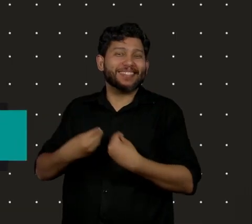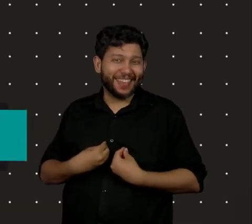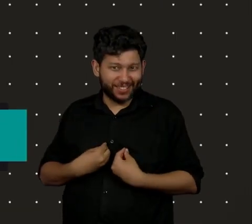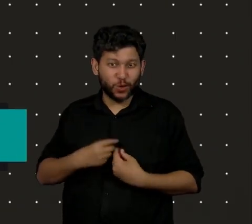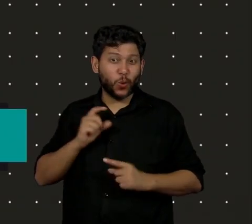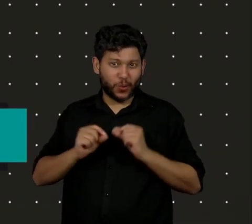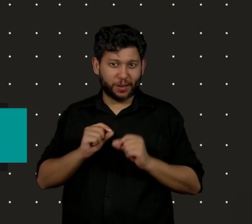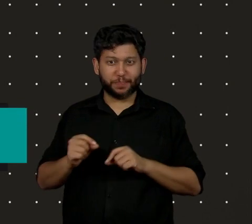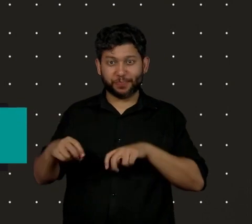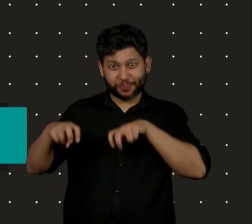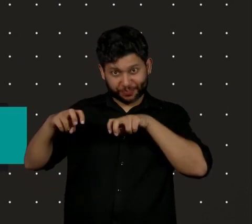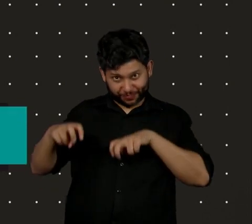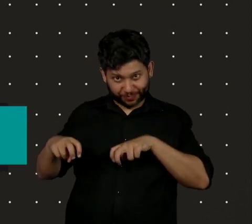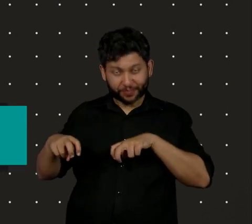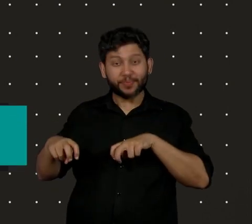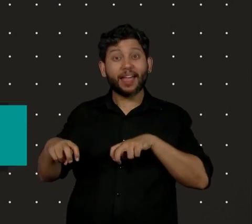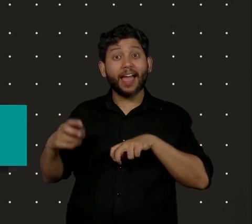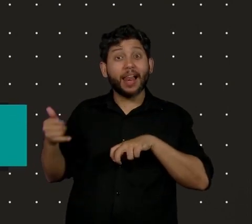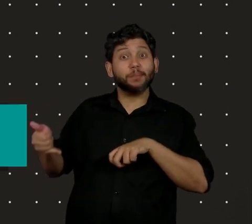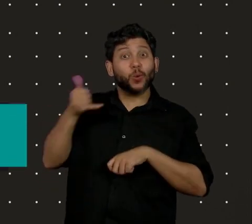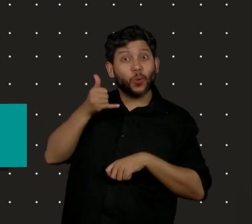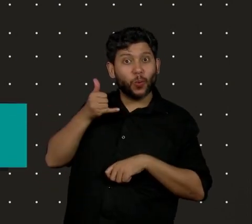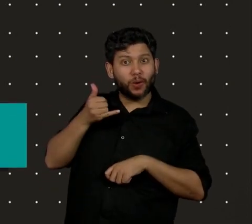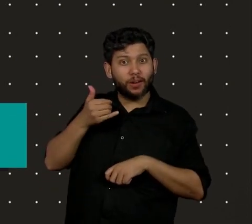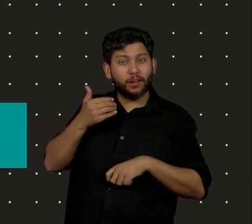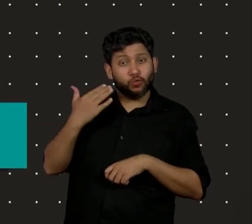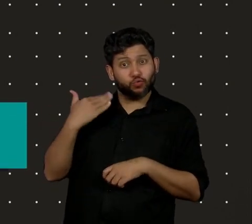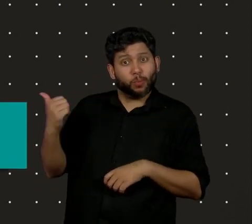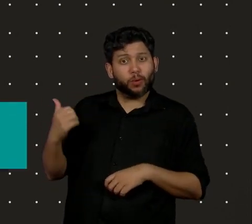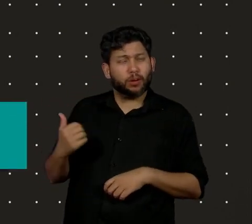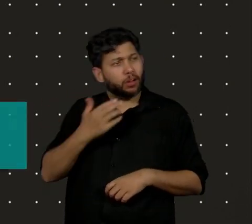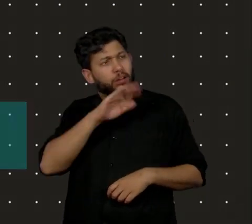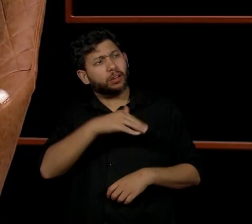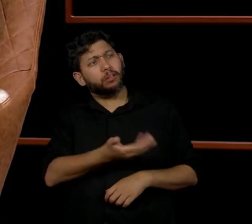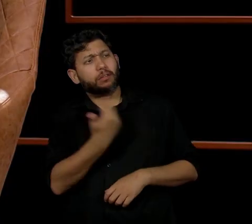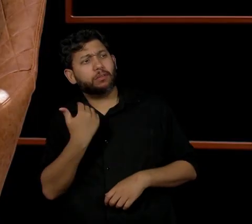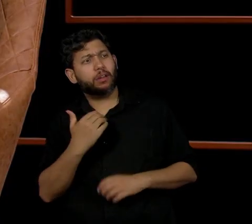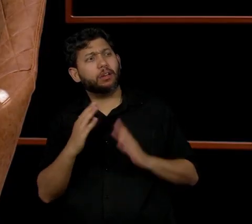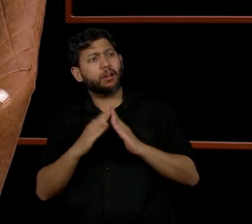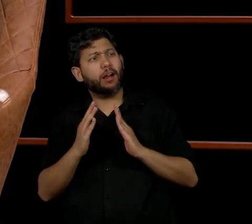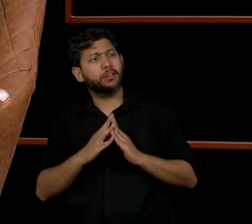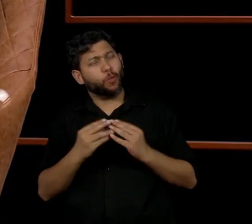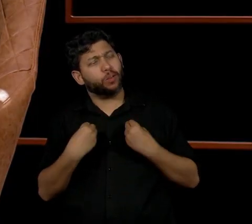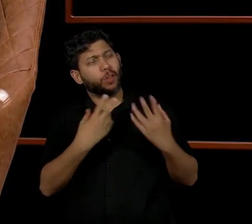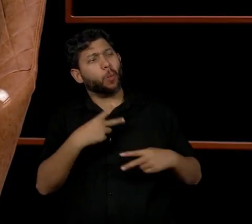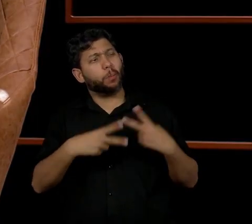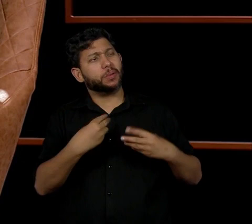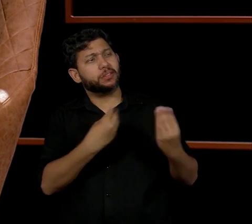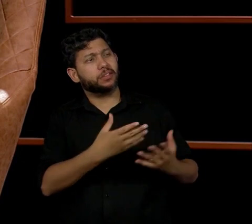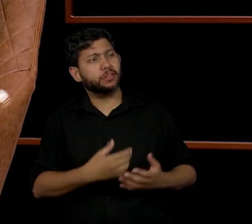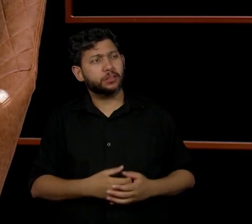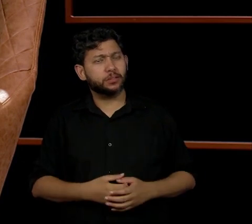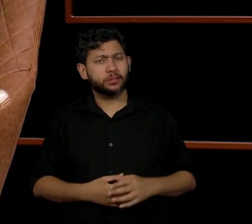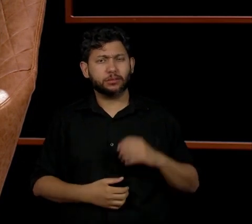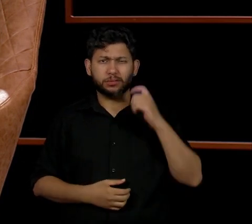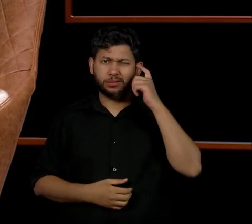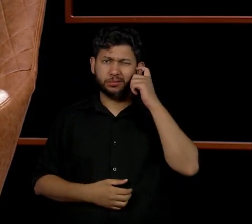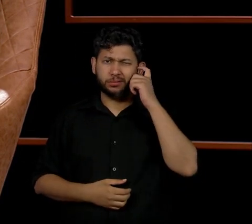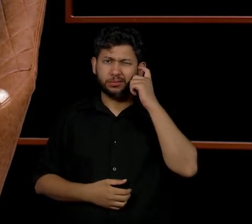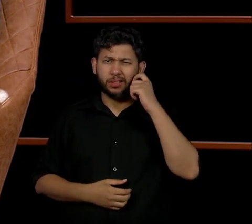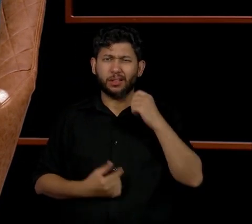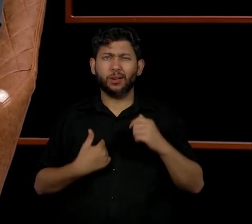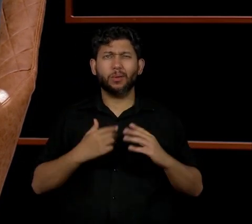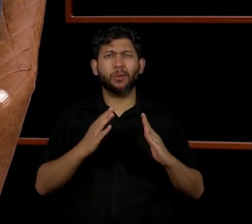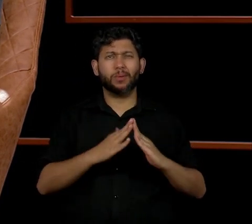dia a Nalva me ligou, falou: Zé, vem aqui em casa que eu tenho um presente para te dar. E eu morava ali